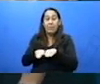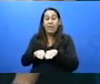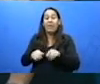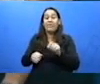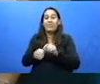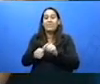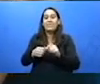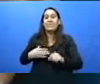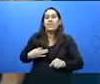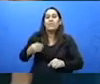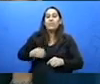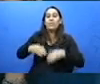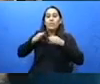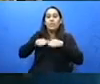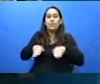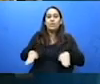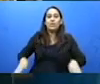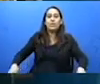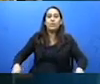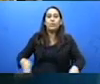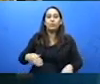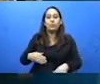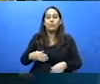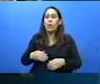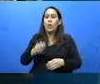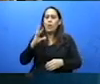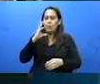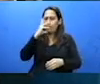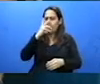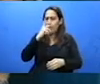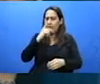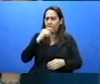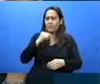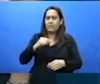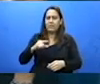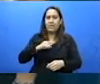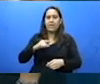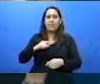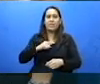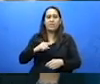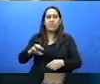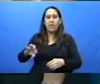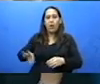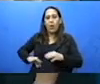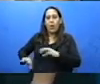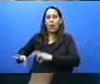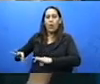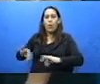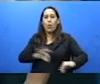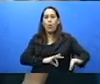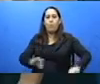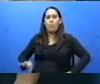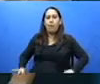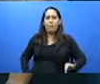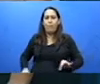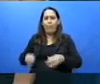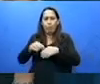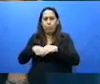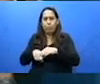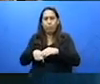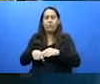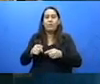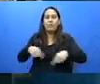Uma vez, ela costurou para mim um vestido que tinha uma bola furada nas laterais,